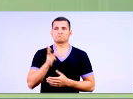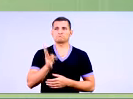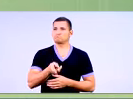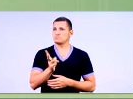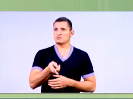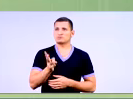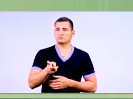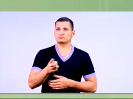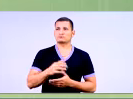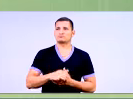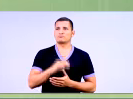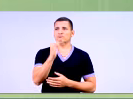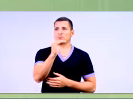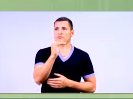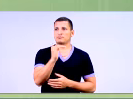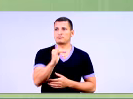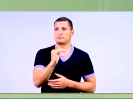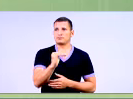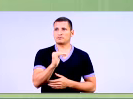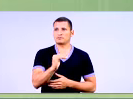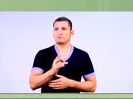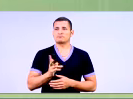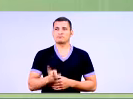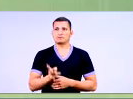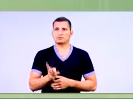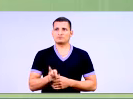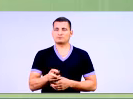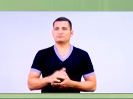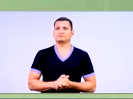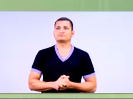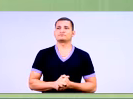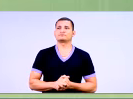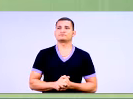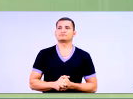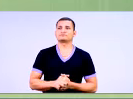gente. Vamos começar com o auxiliar. Will you